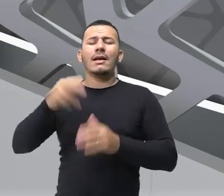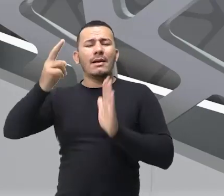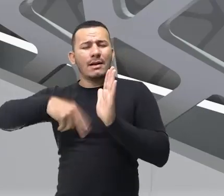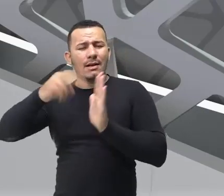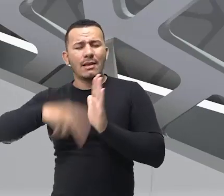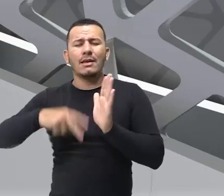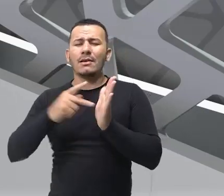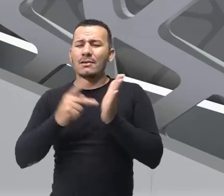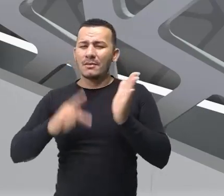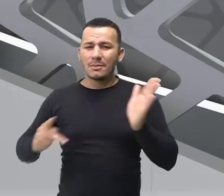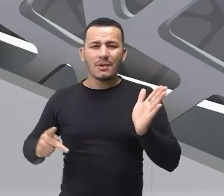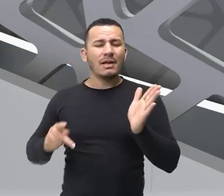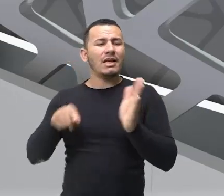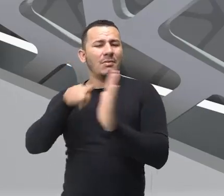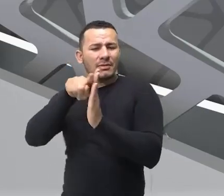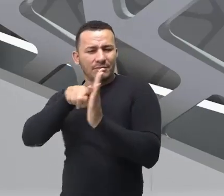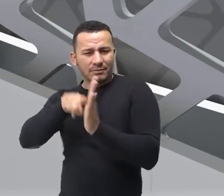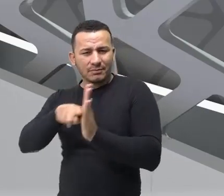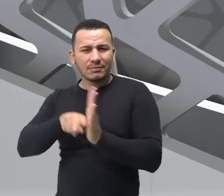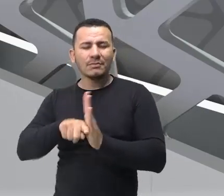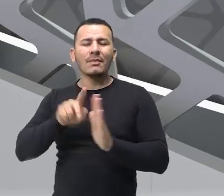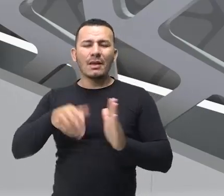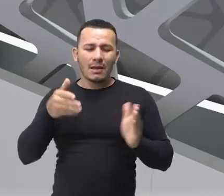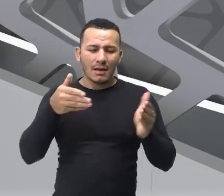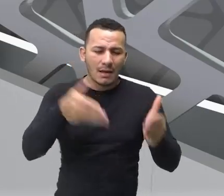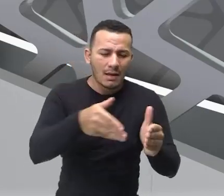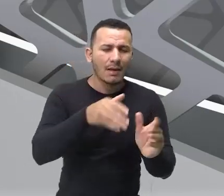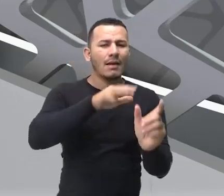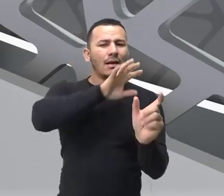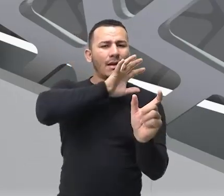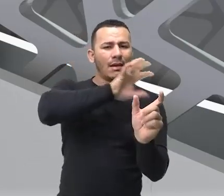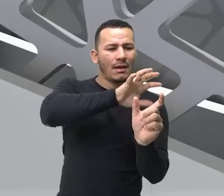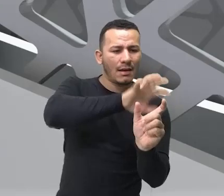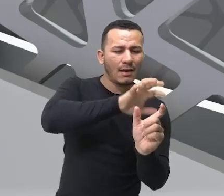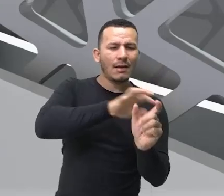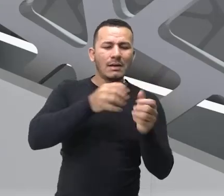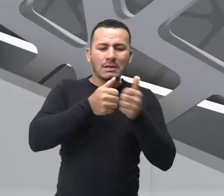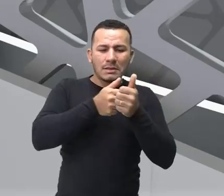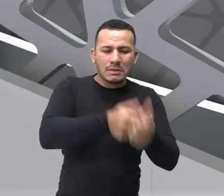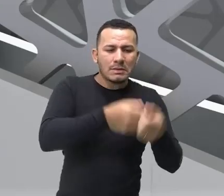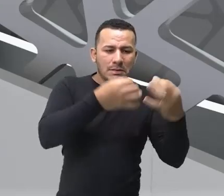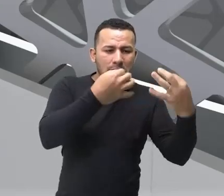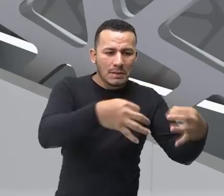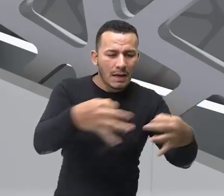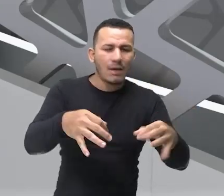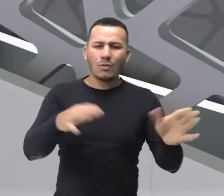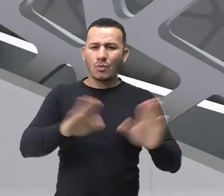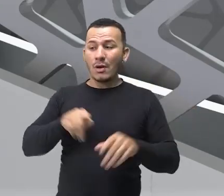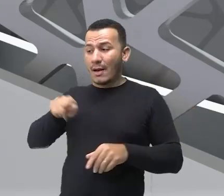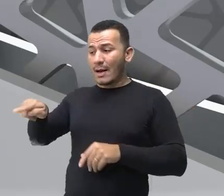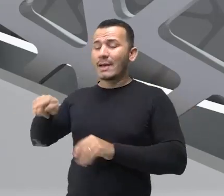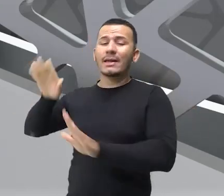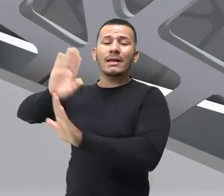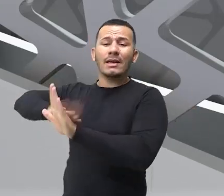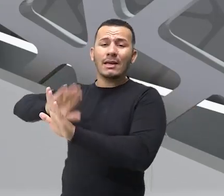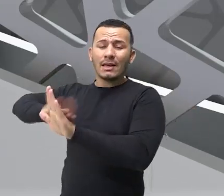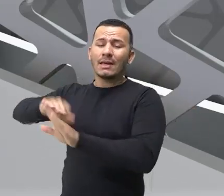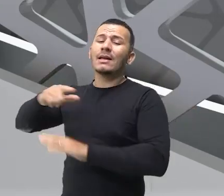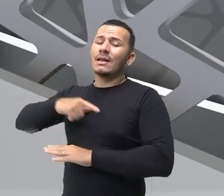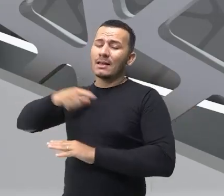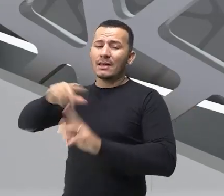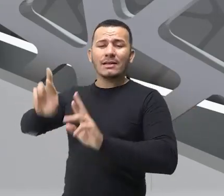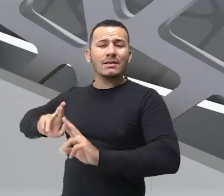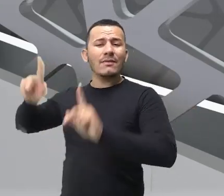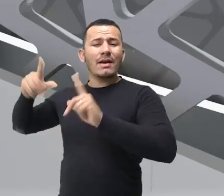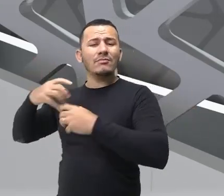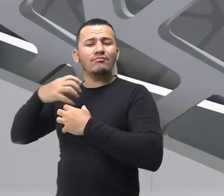como esse que nós analisamos durante a aula, com um olhar denotativo, com aquela interpretação literal. A gente tem que perceber a